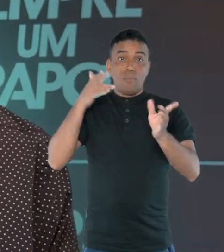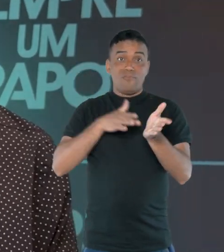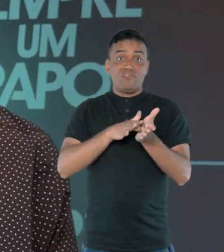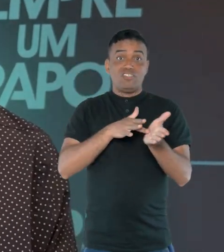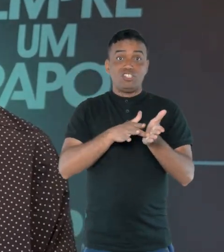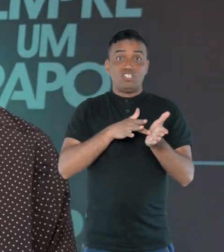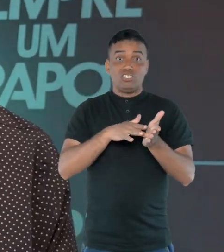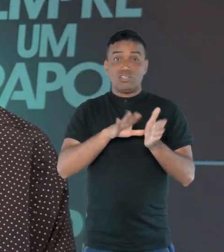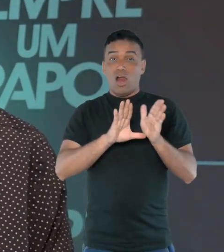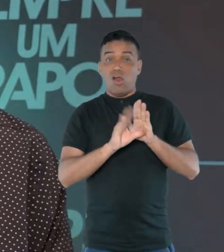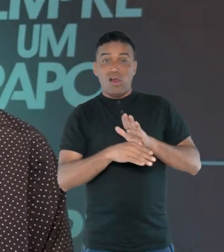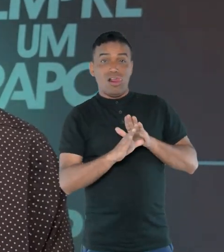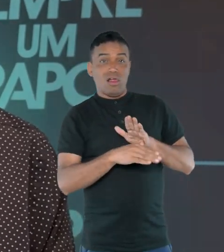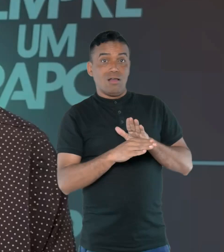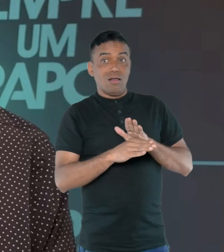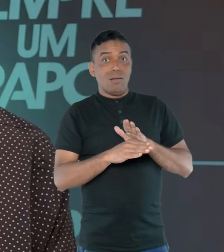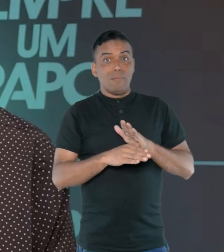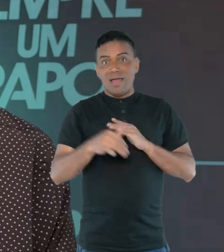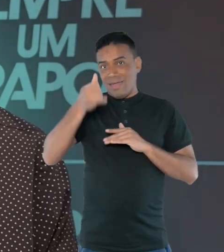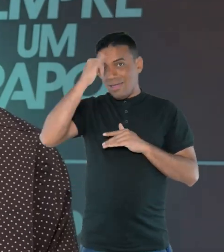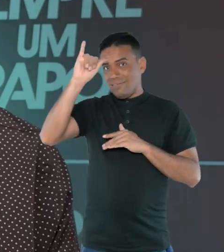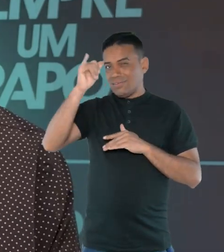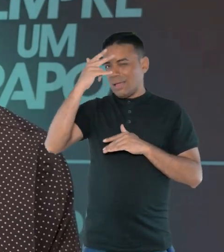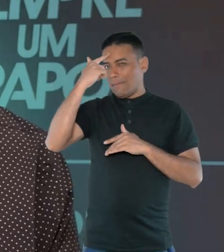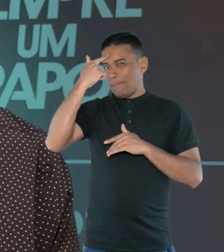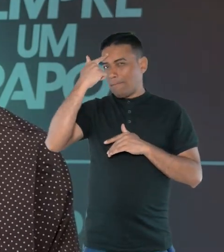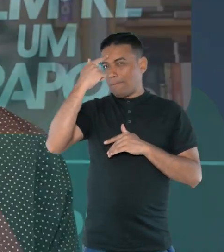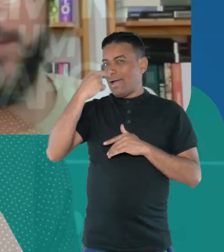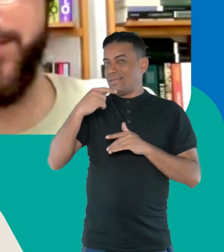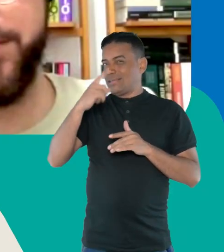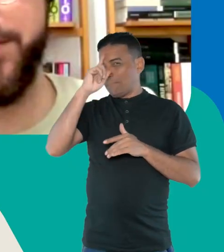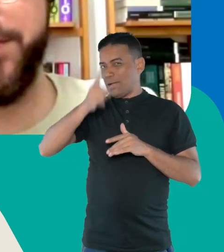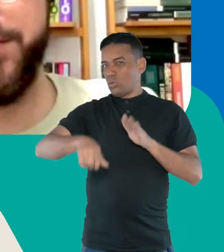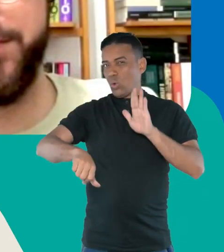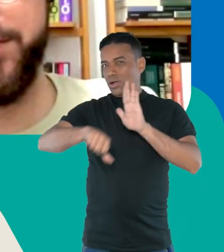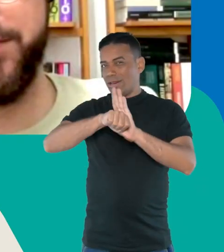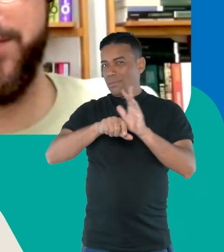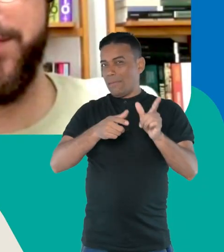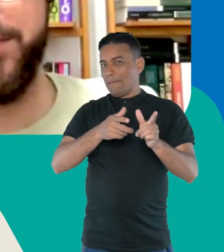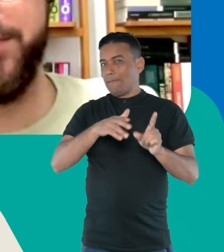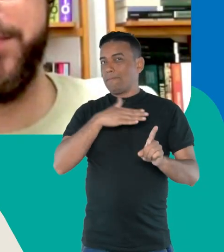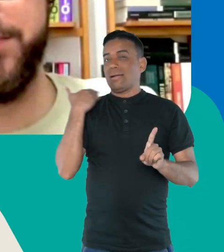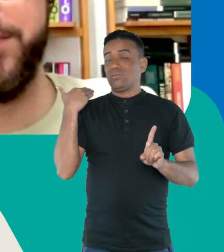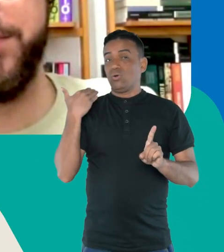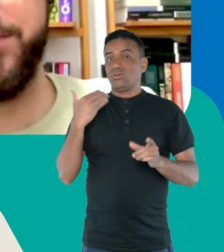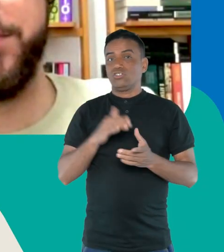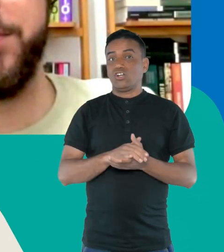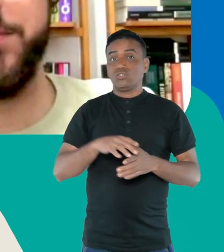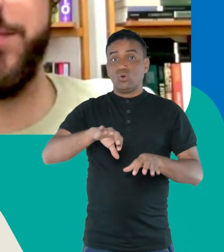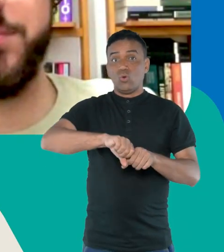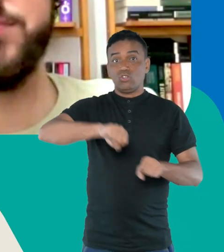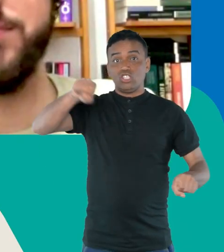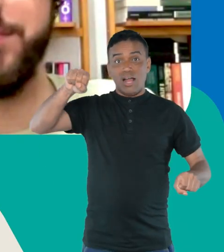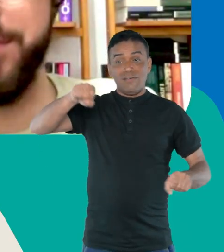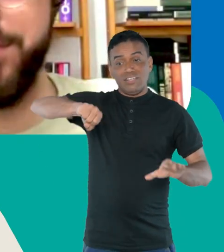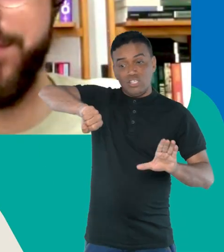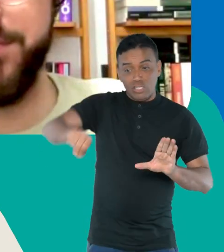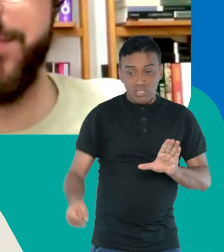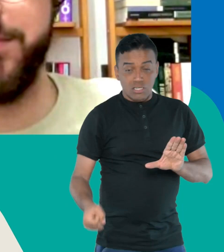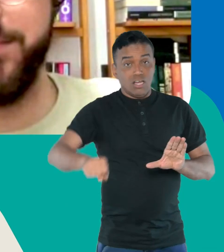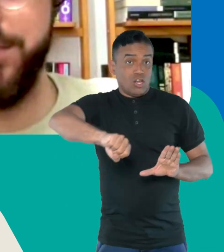não respingar em seu nome. E o menino fez o que foi pedido, mas trocou a bala pela chave de roda na cabeça do